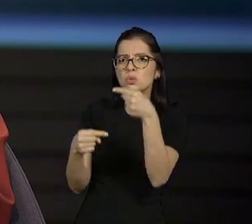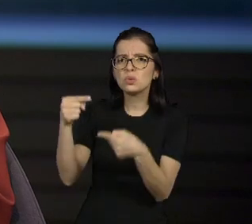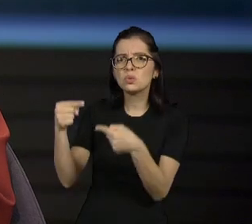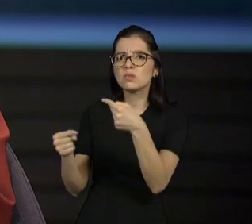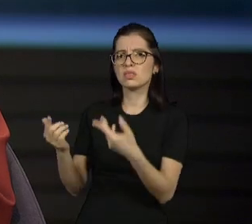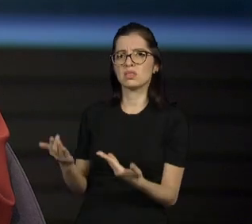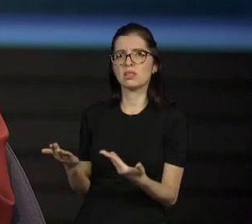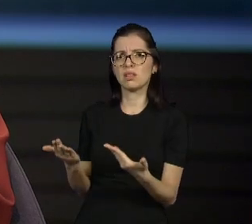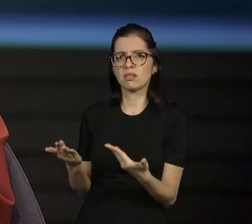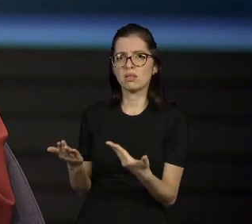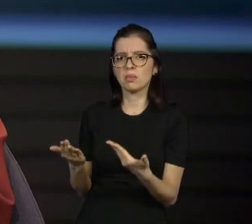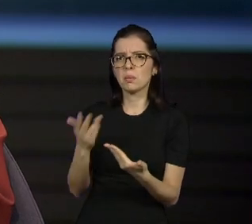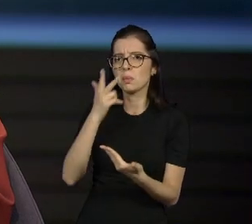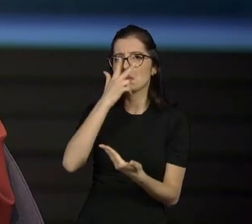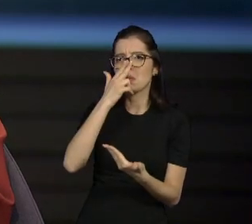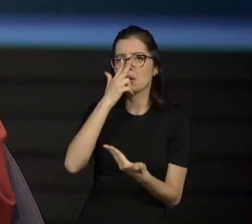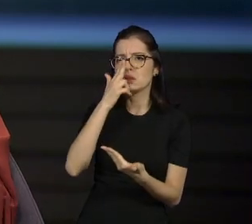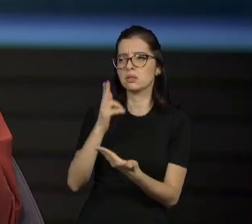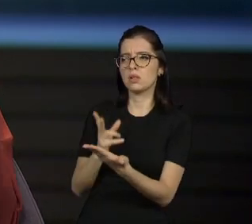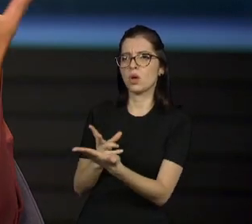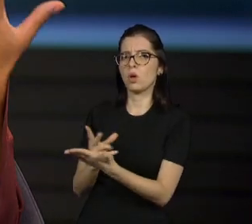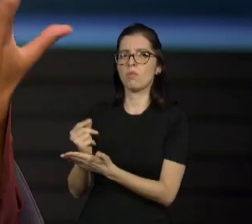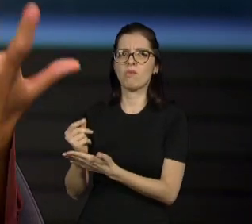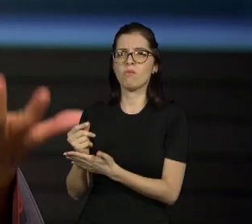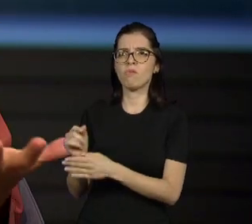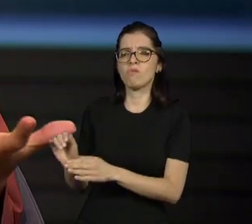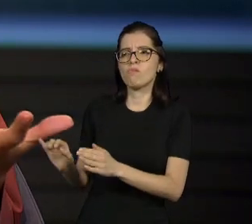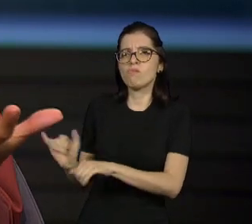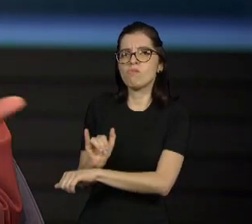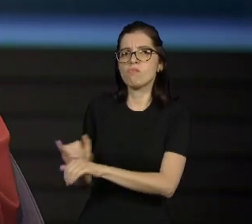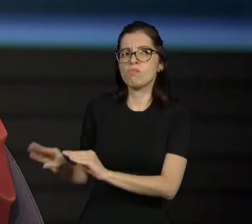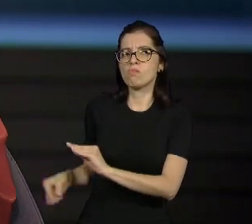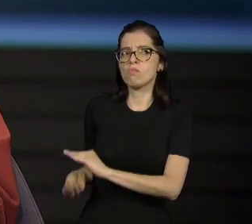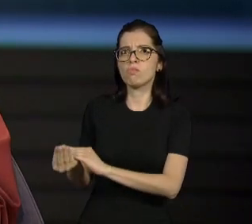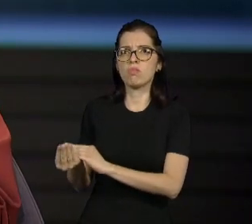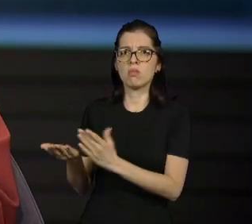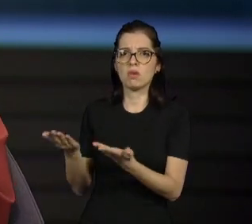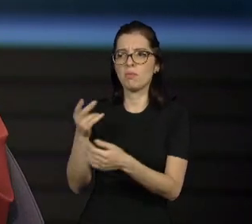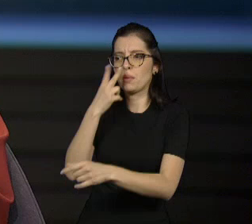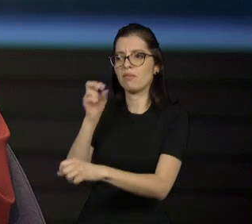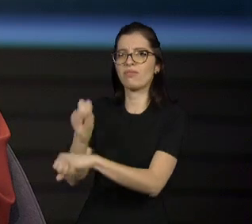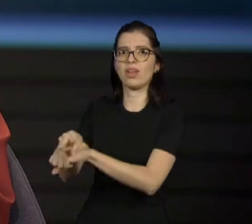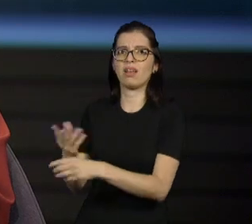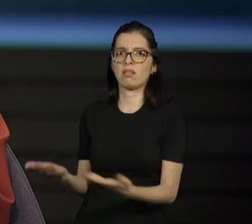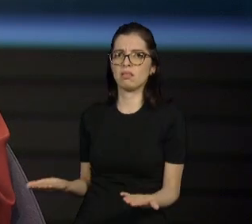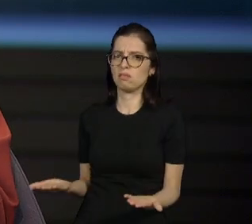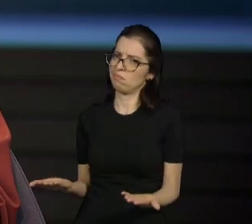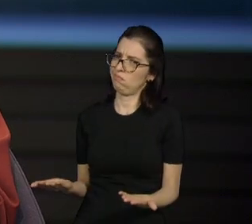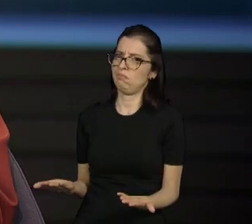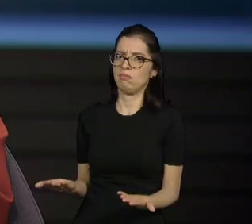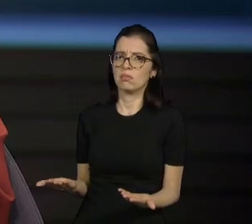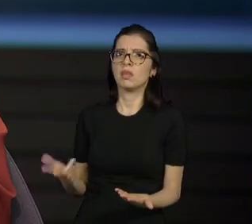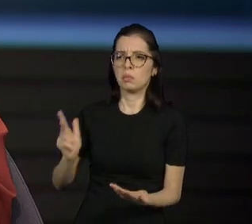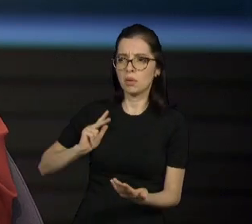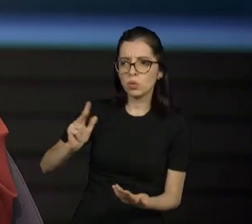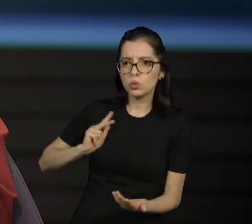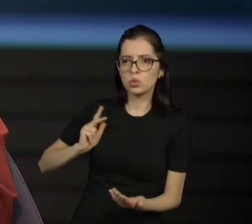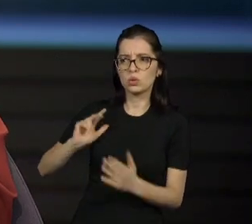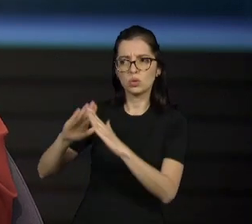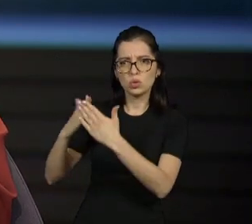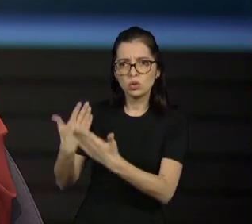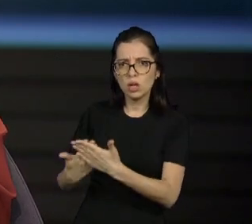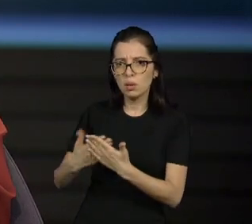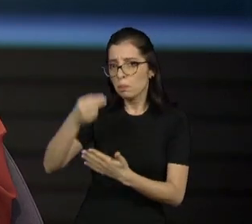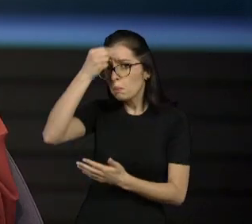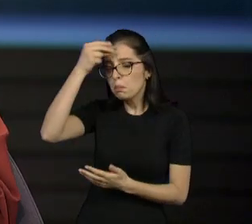de vaga em instituições privadas, mediante aí pagamento da prefeitura, vouchers da prefeitura